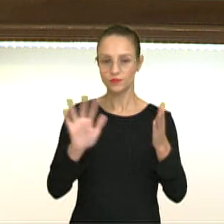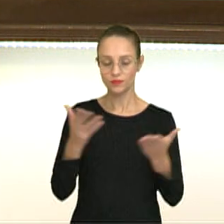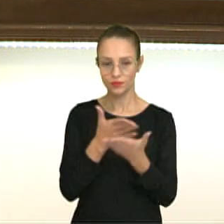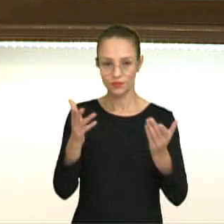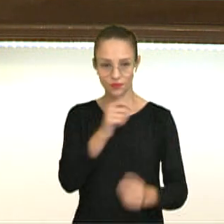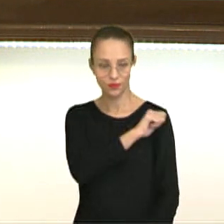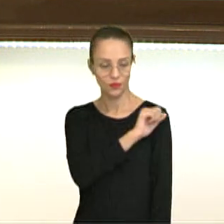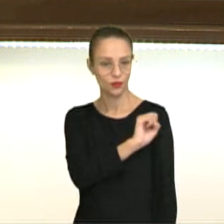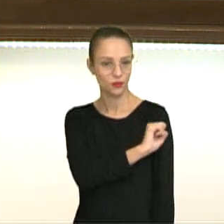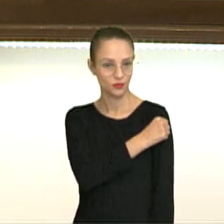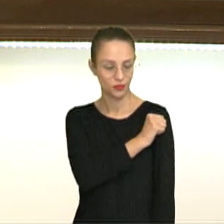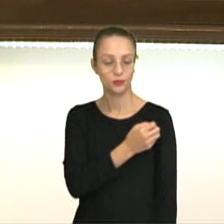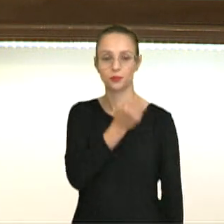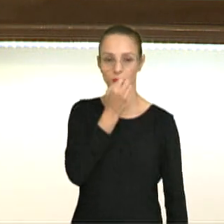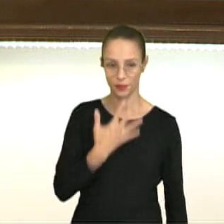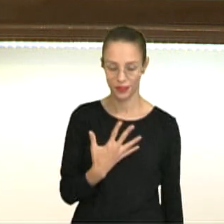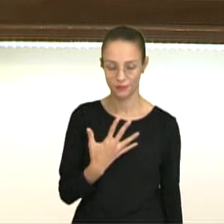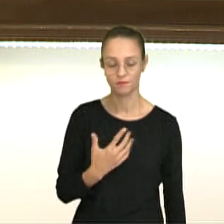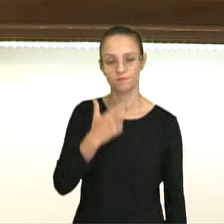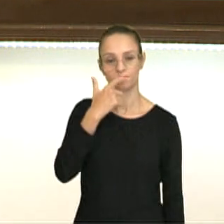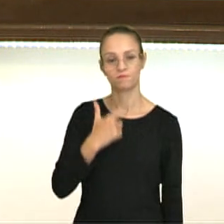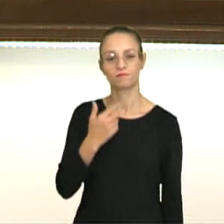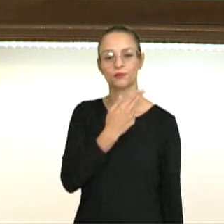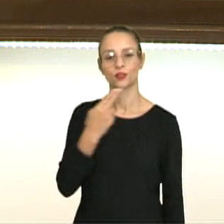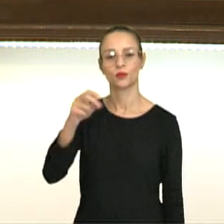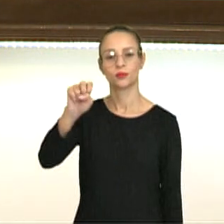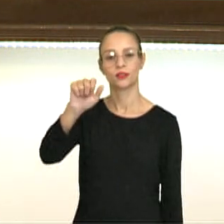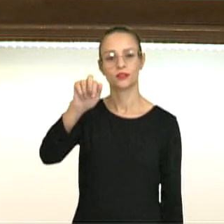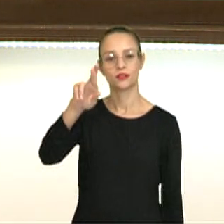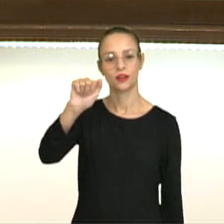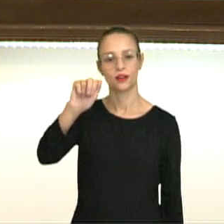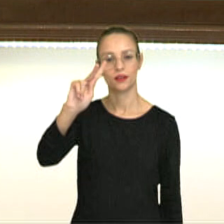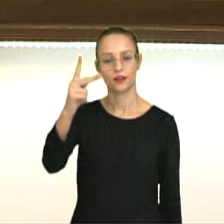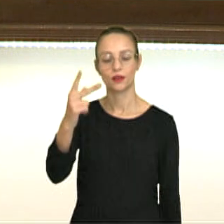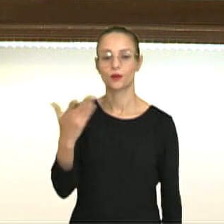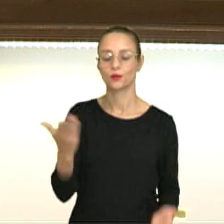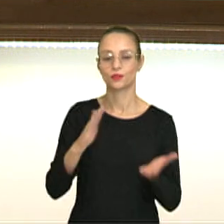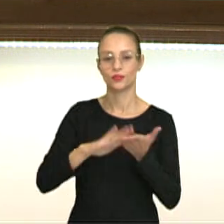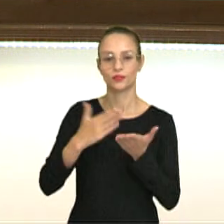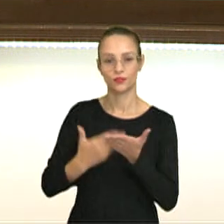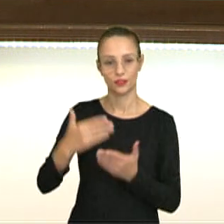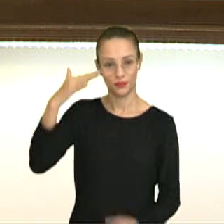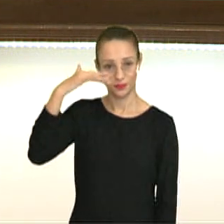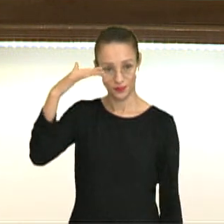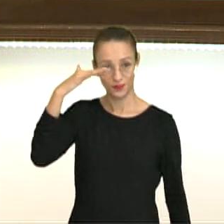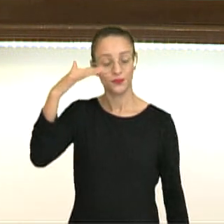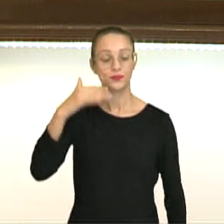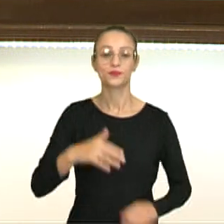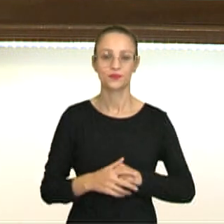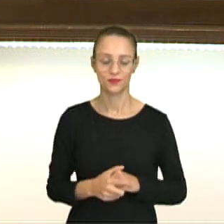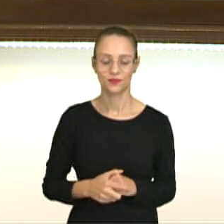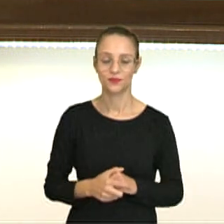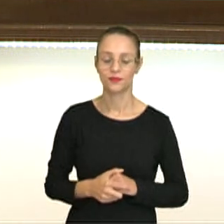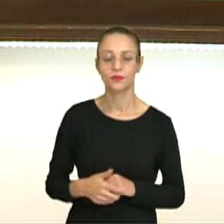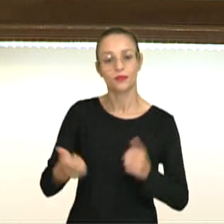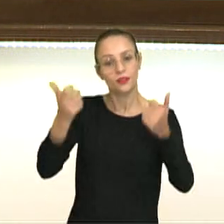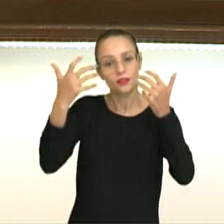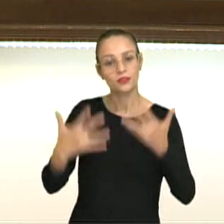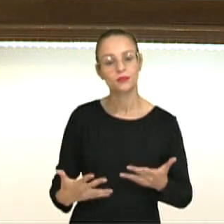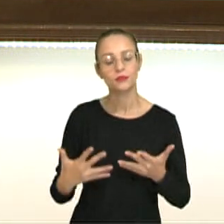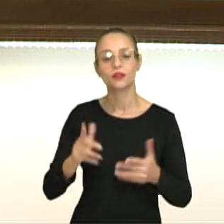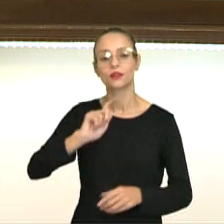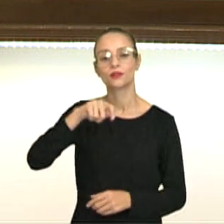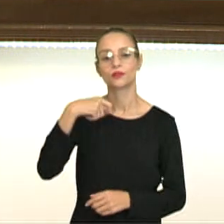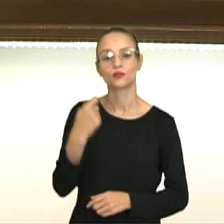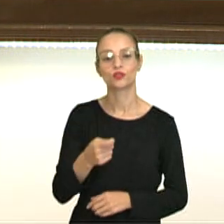Olá, estudantes do oitavo ano, tudo bem? Meu nome é Sara e nós estamos hoje com a nossa intérprete Viviana e vamos falar um pouquinho